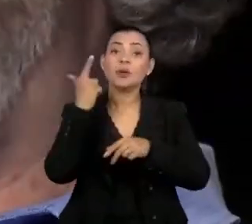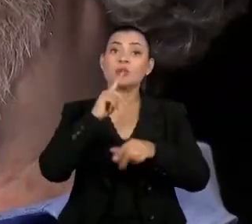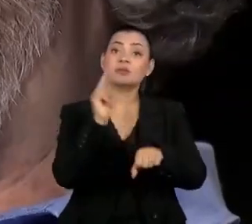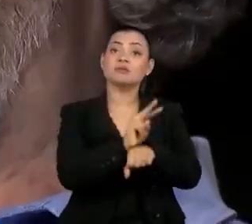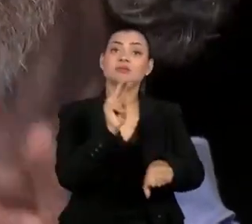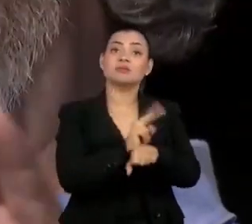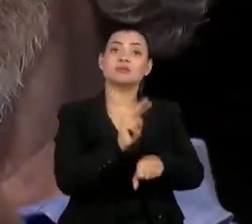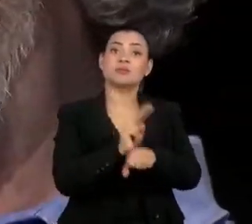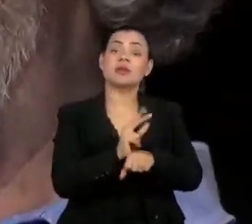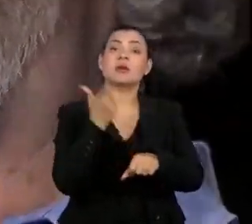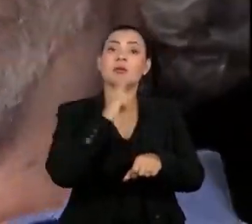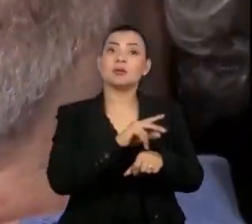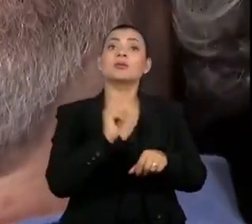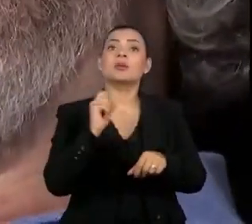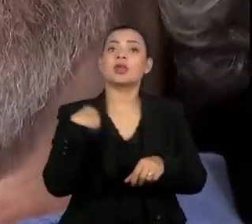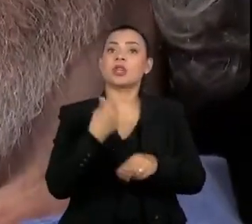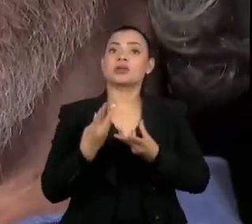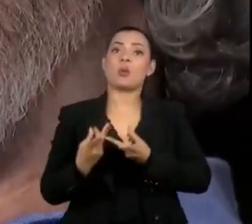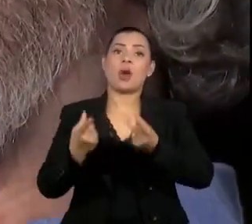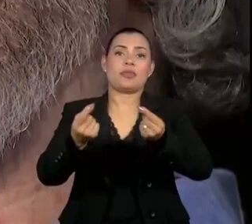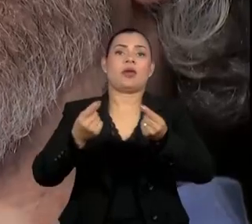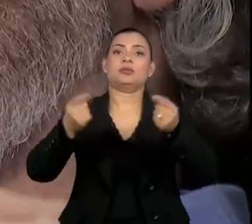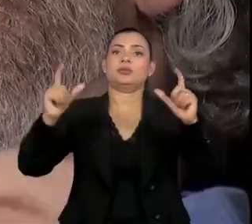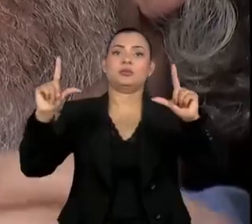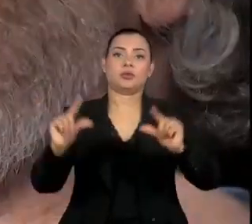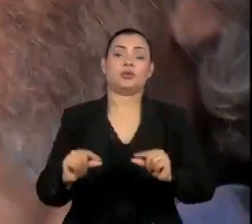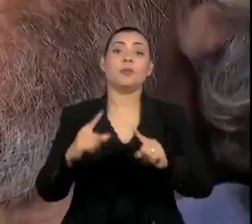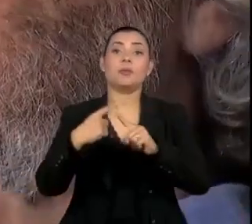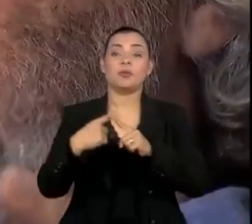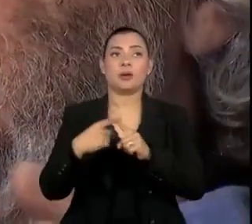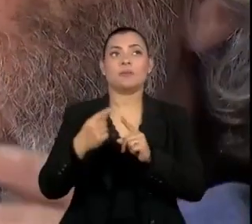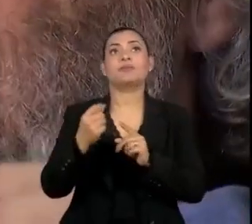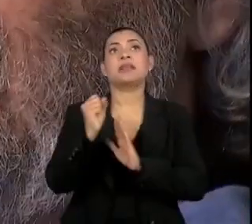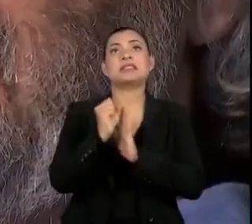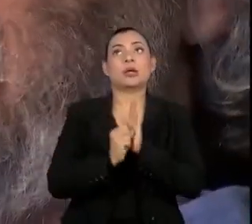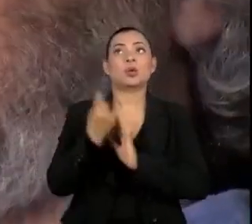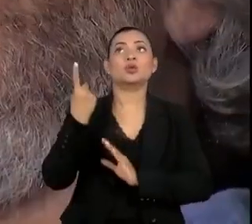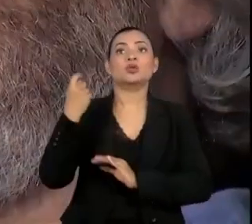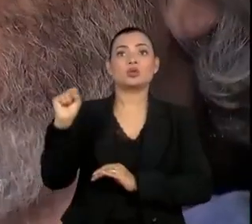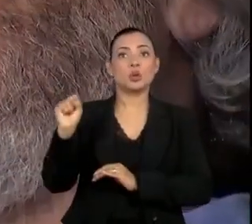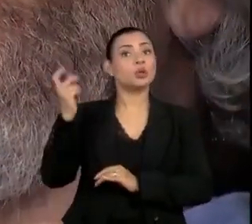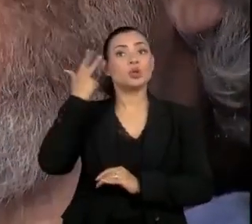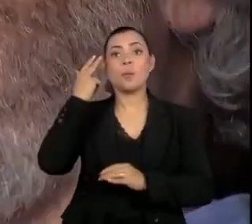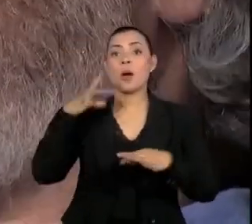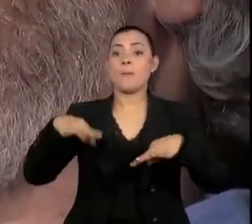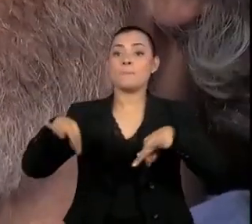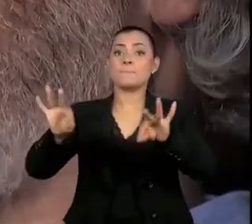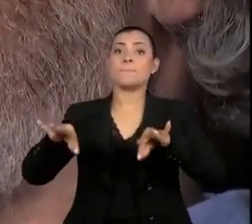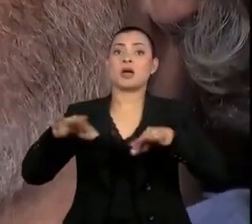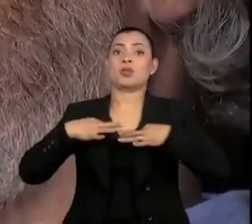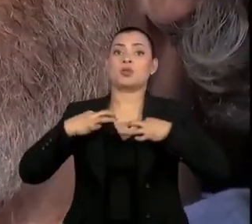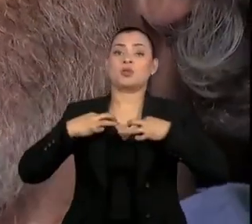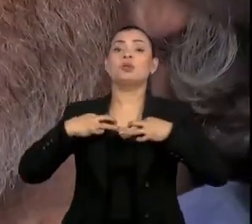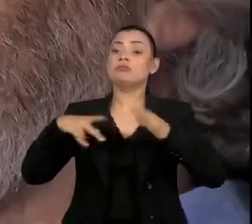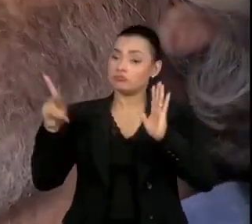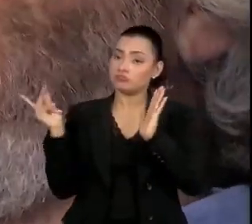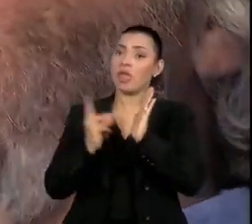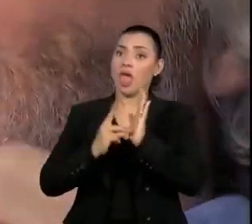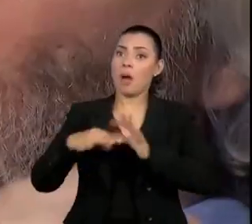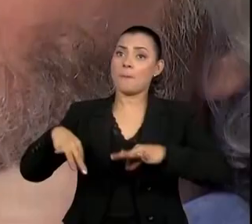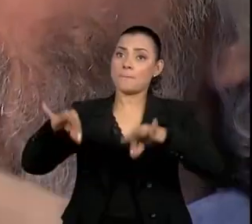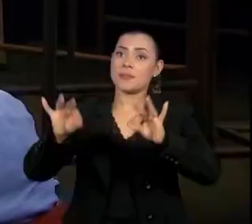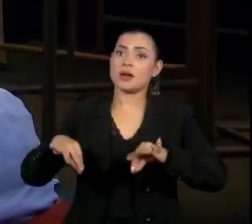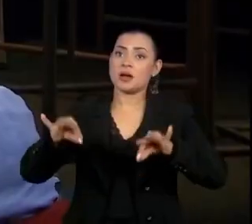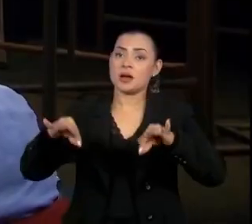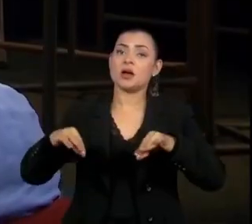gente necessariamente caiu a qualidade. Ou seja, até o século XVIII era comum um pano feito de trapo, de tecido, Sei. que é uma